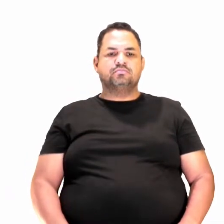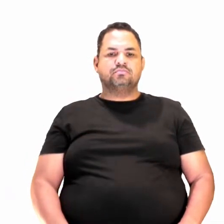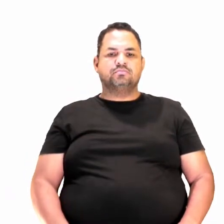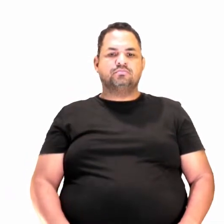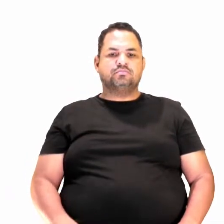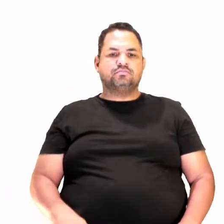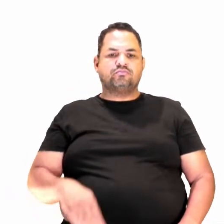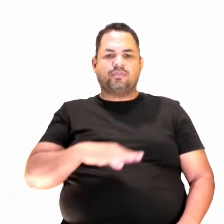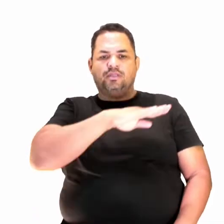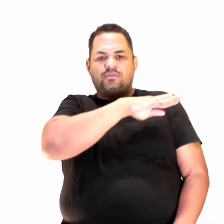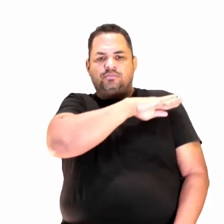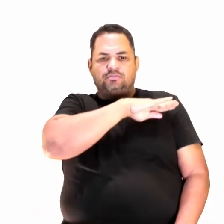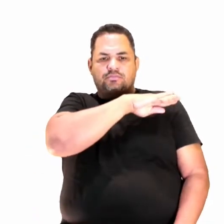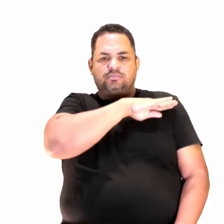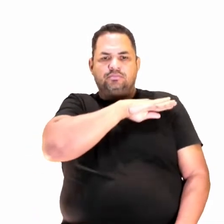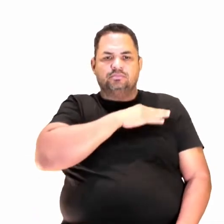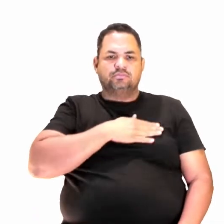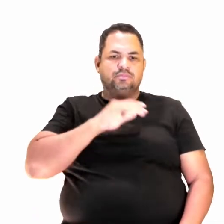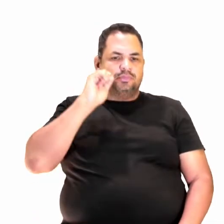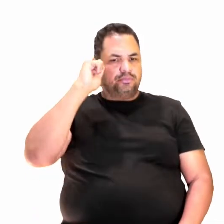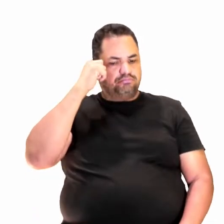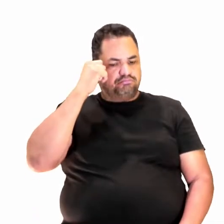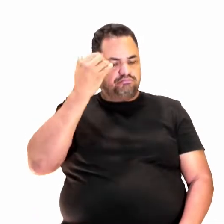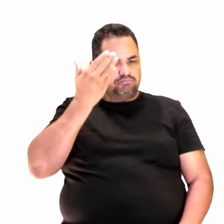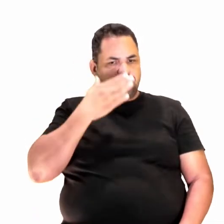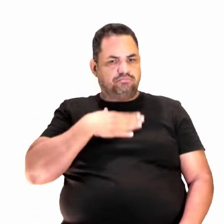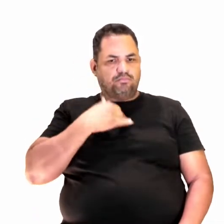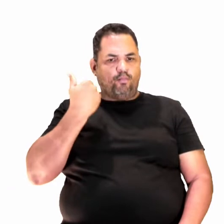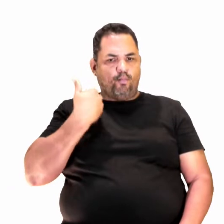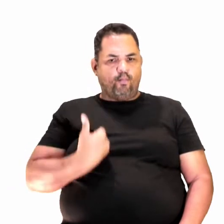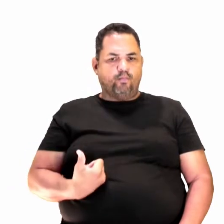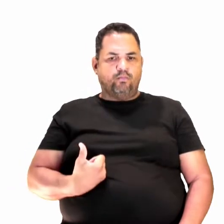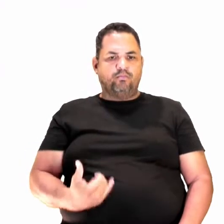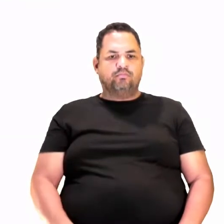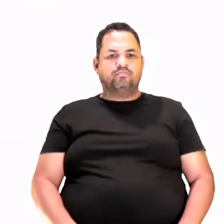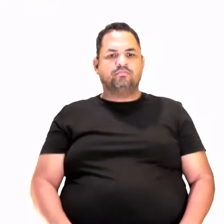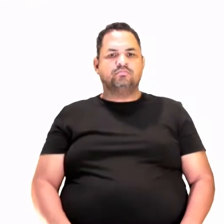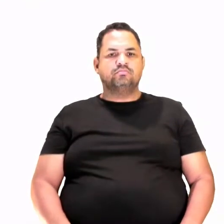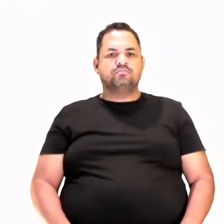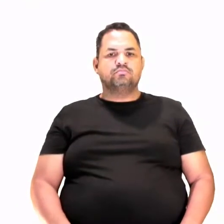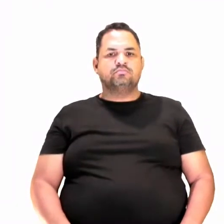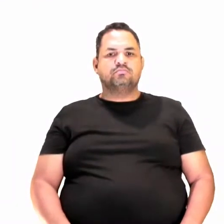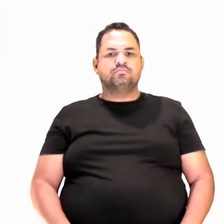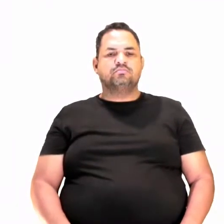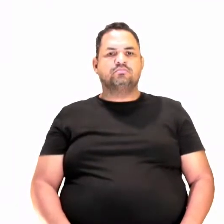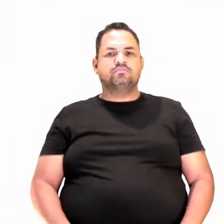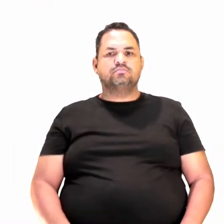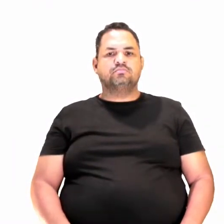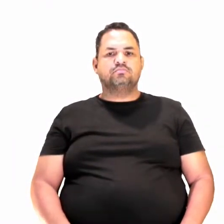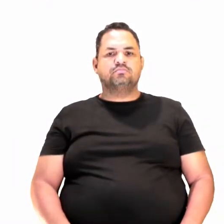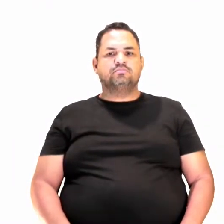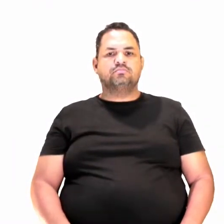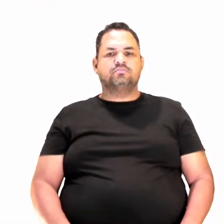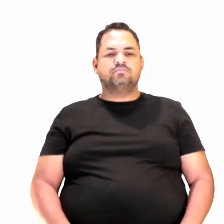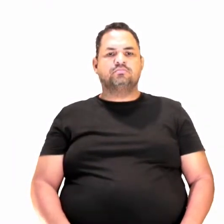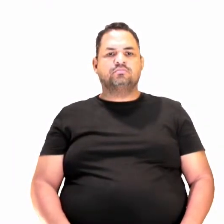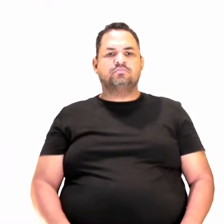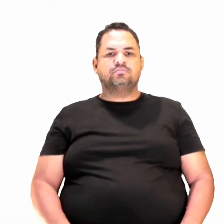mais escuro, é morena. Brunette, certo? Yeah, but her skin is quite fair. Ou